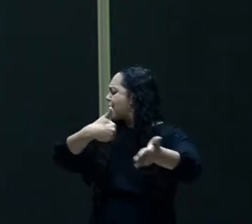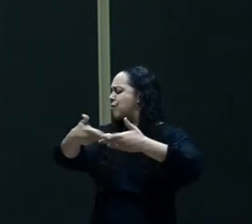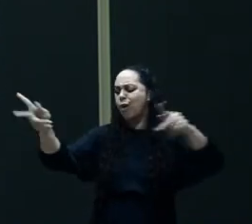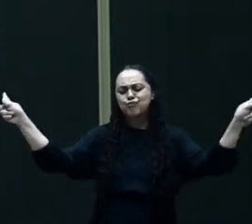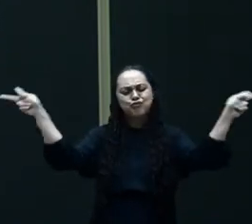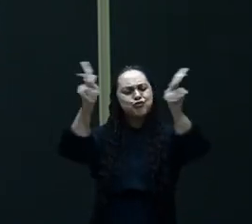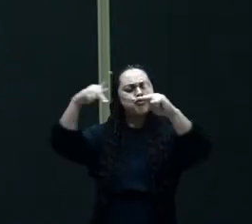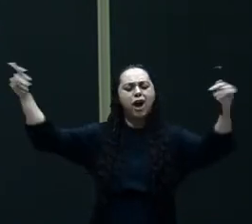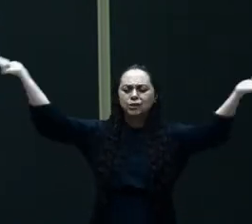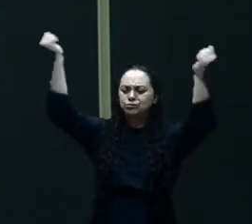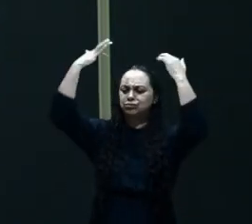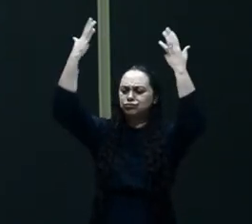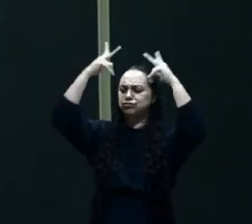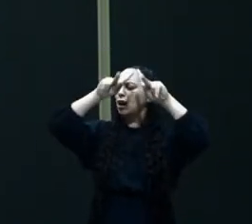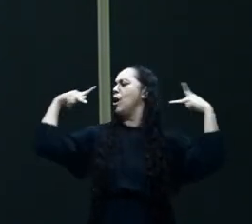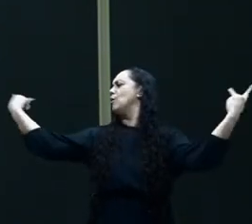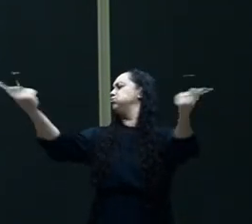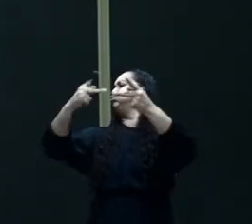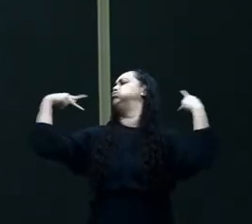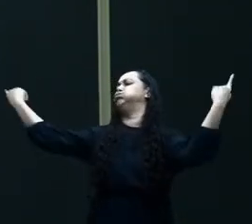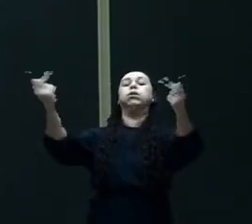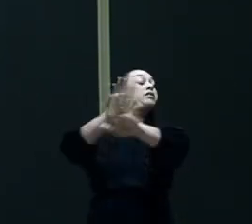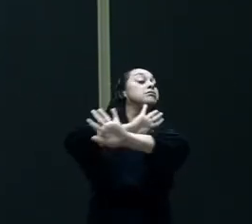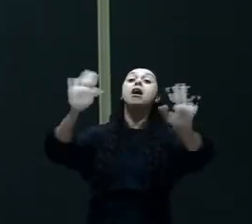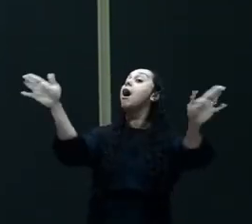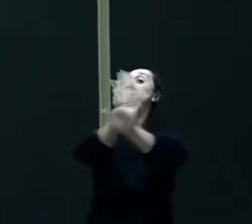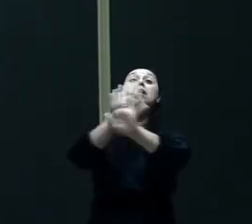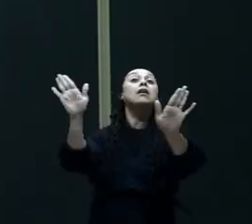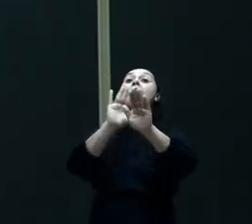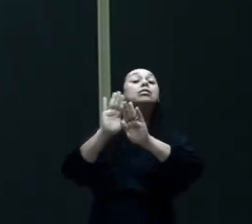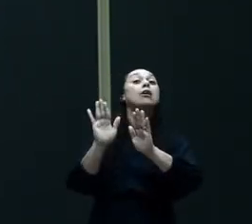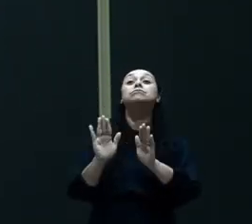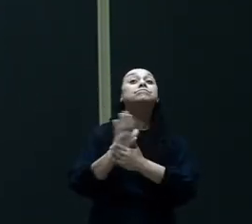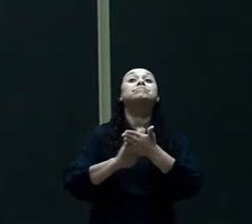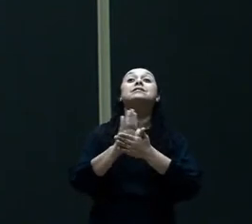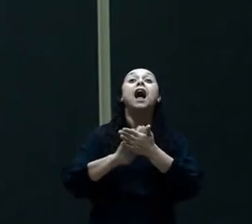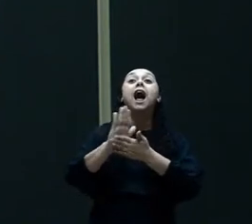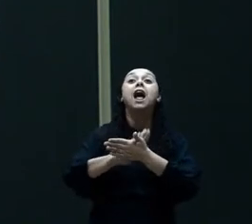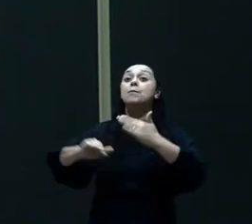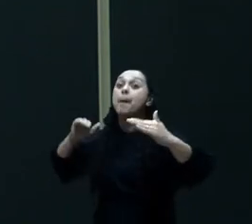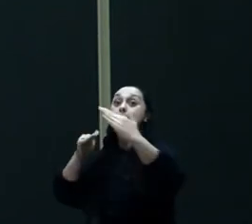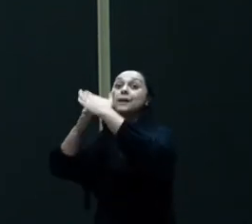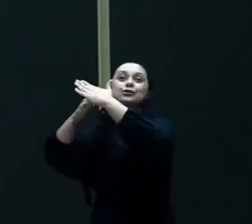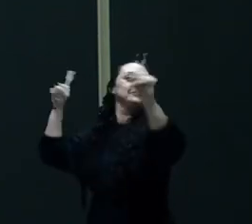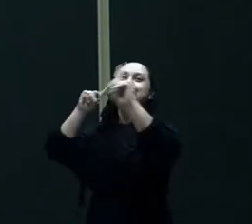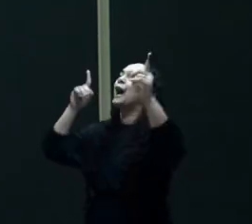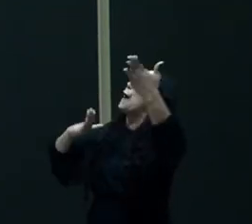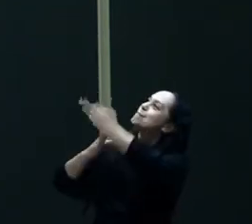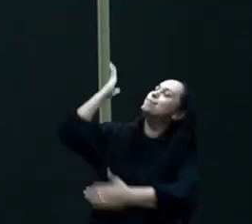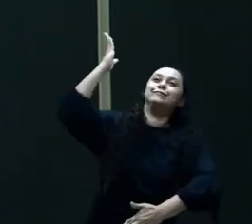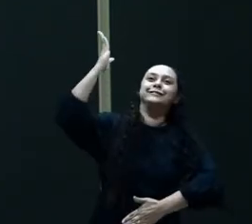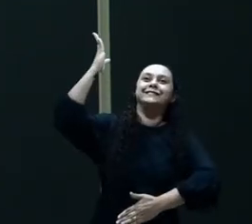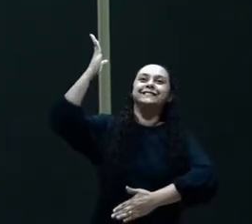tem demônio não tem tufão não tem furacão não tem nada que vai impedir Paulo tenha coragem